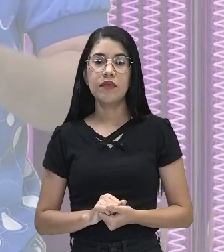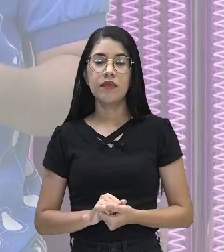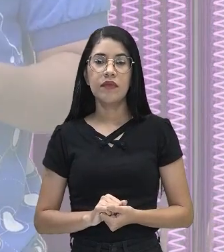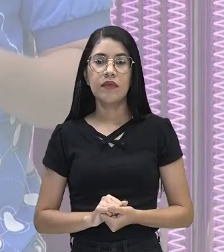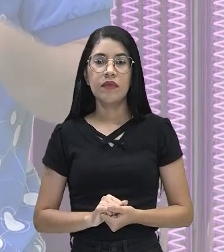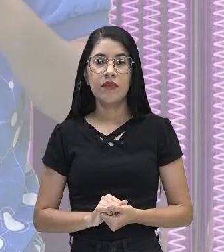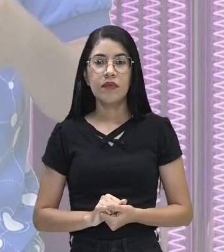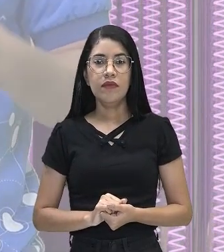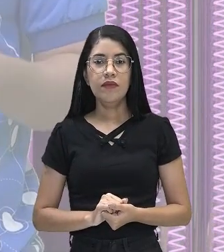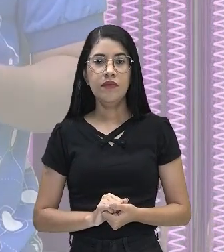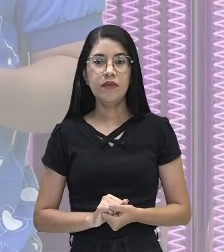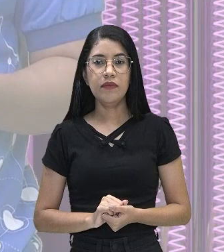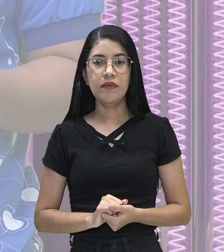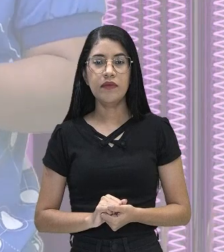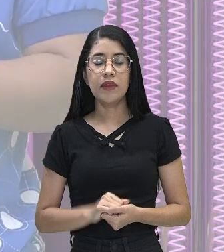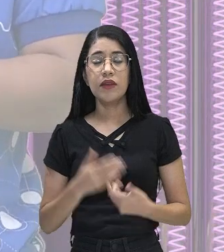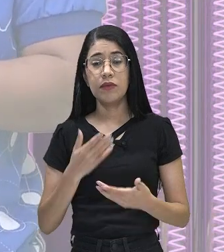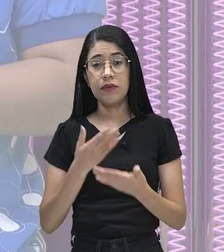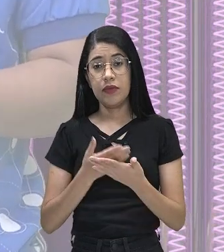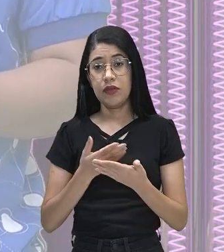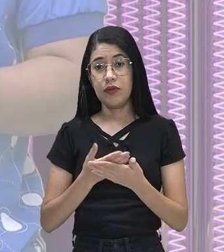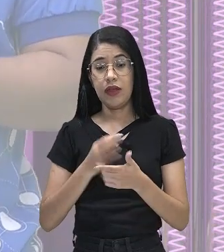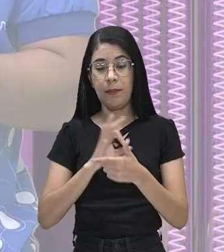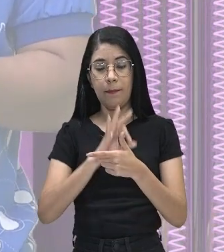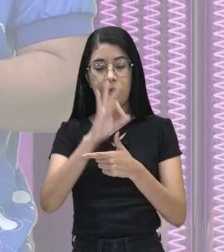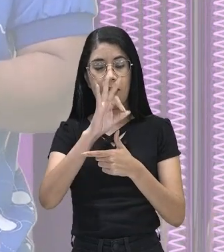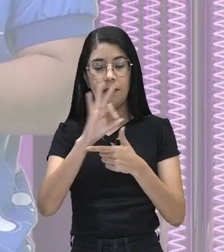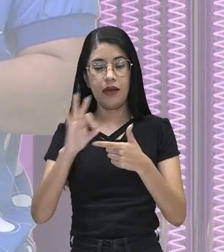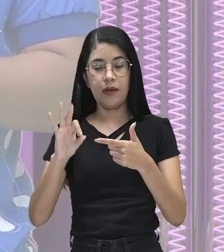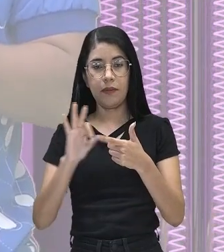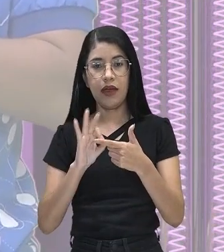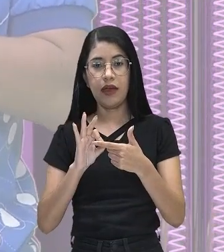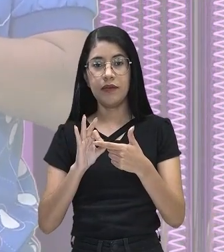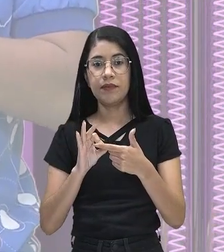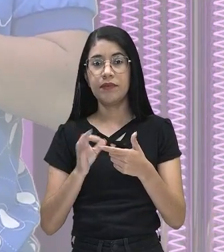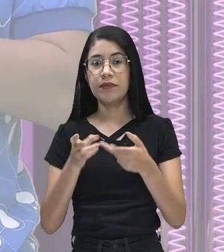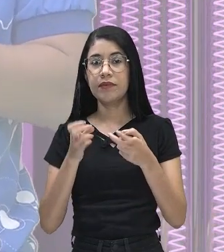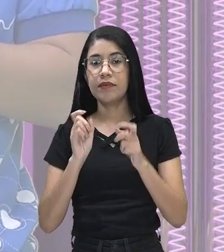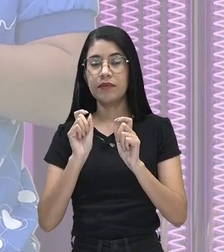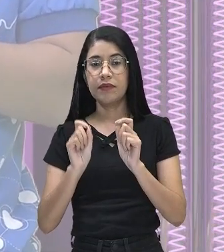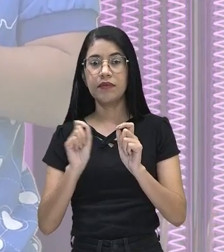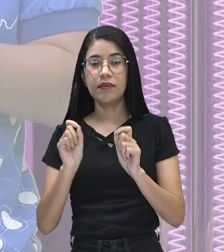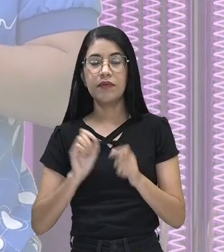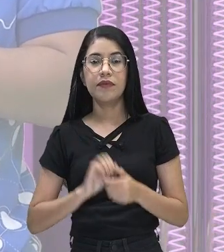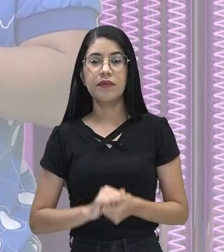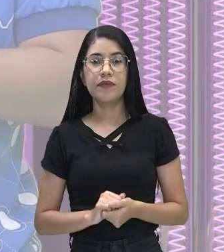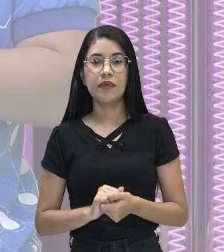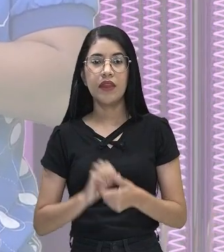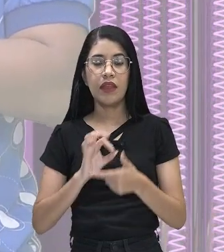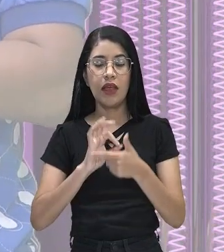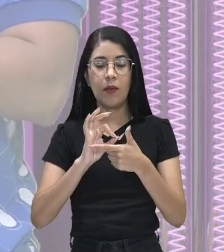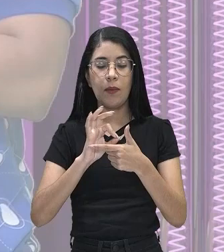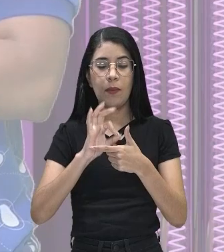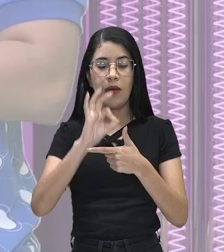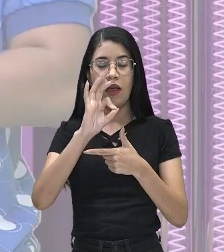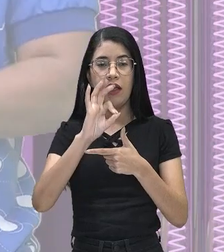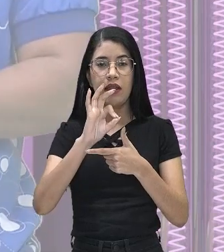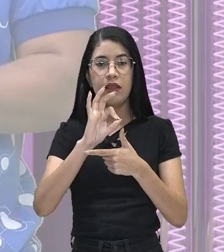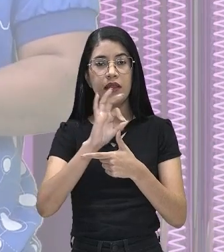quando vamos trabalhar as relações métricas, né, podemos observar aqui que nós vamos traçar a altura relativa